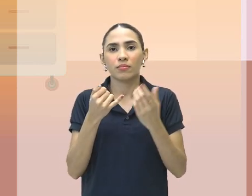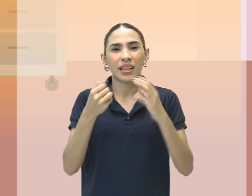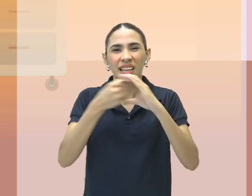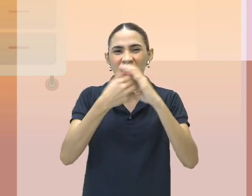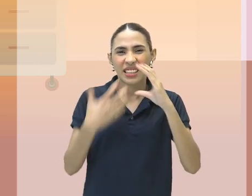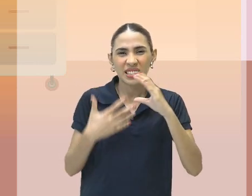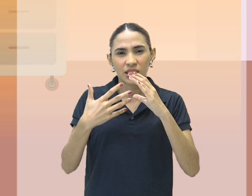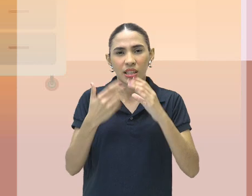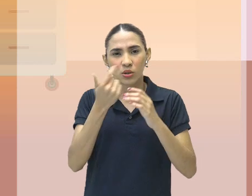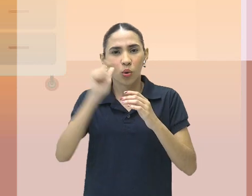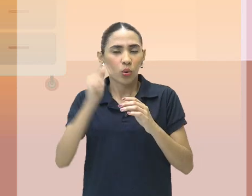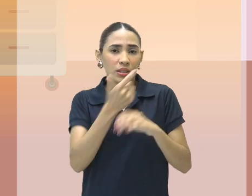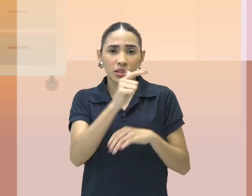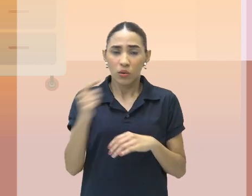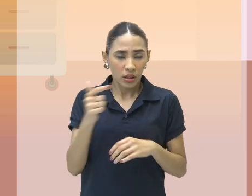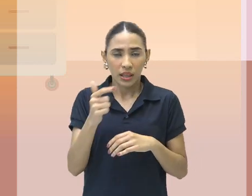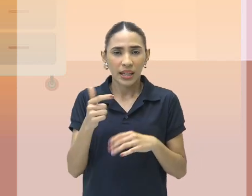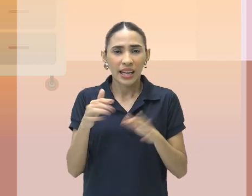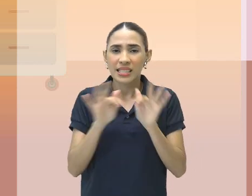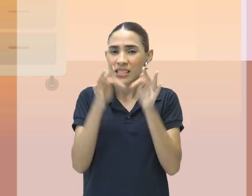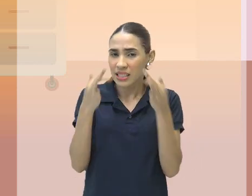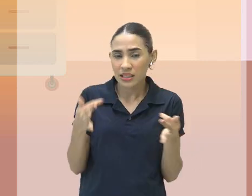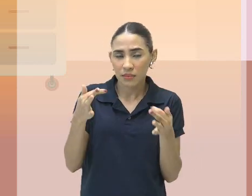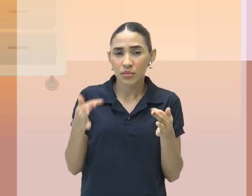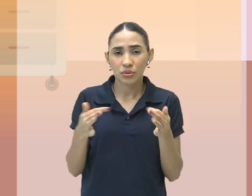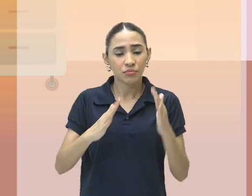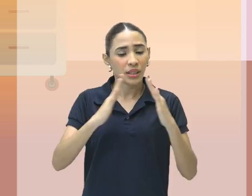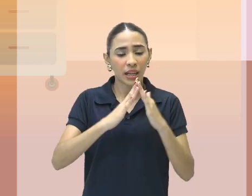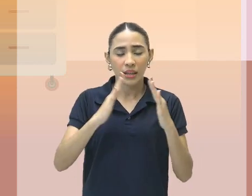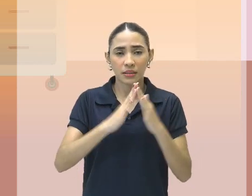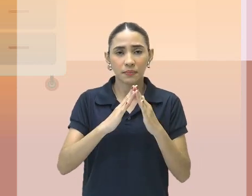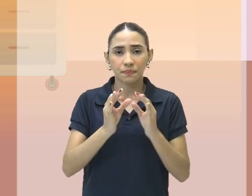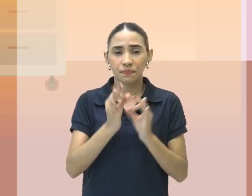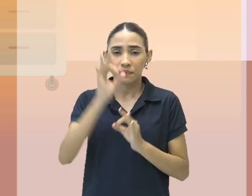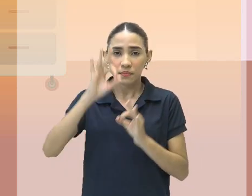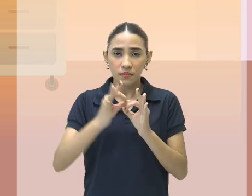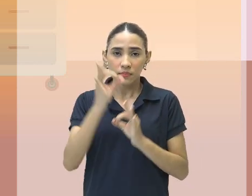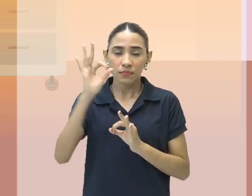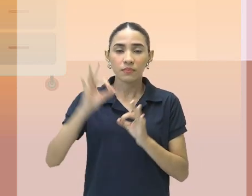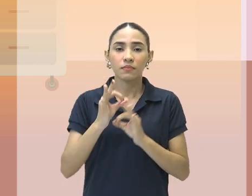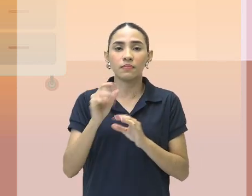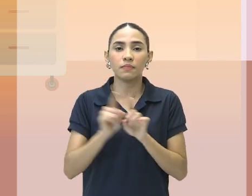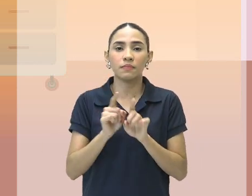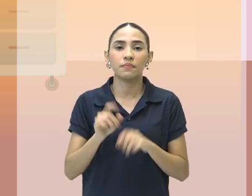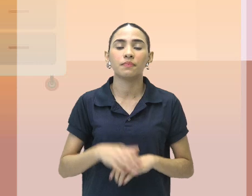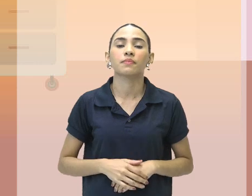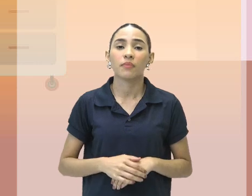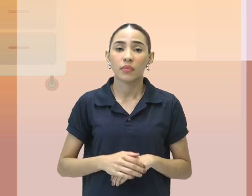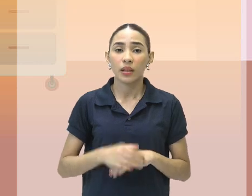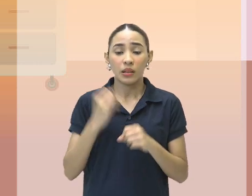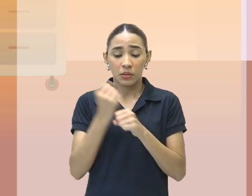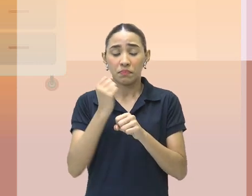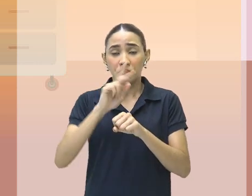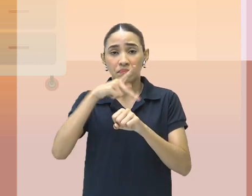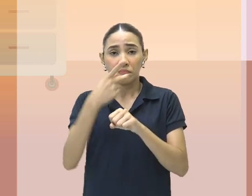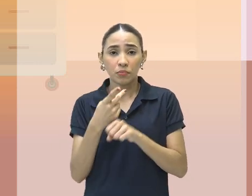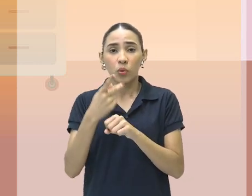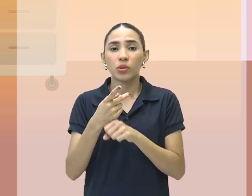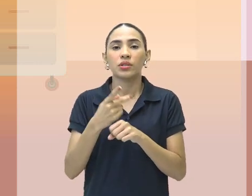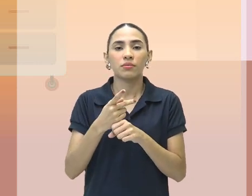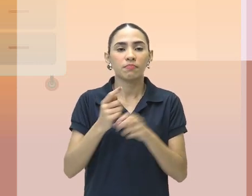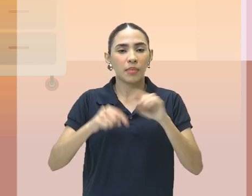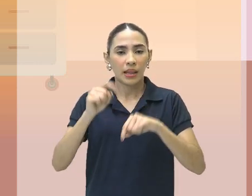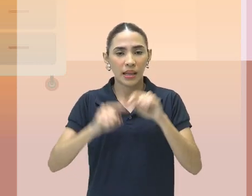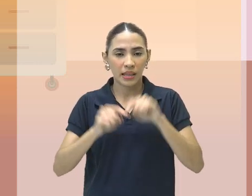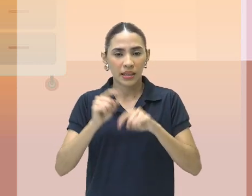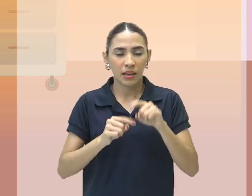cenários ali dentro do conto, né? Basicamente a casa onde ela tecia e também o castelo que ela construiu depois ali com as estribarias, enfim,